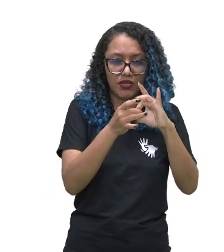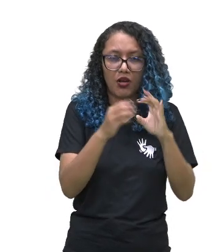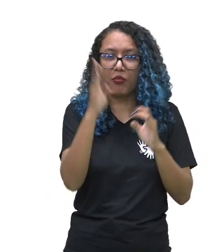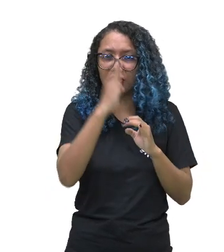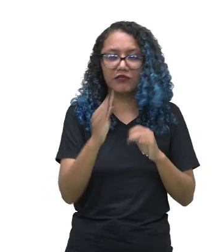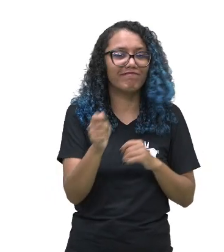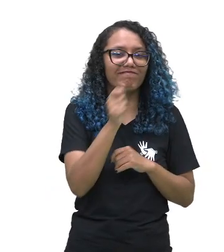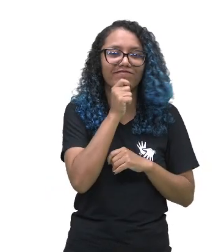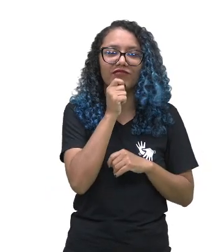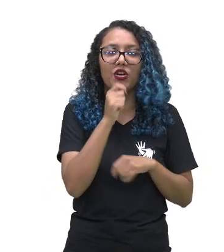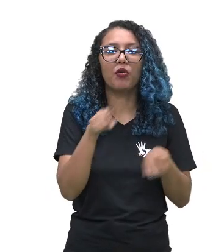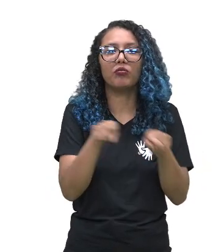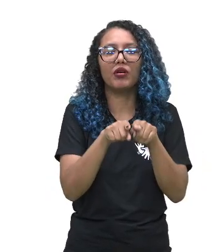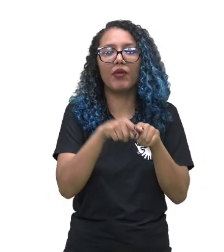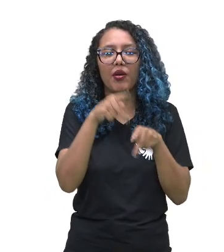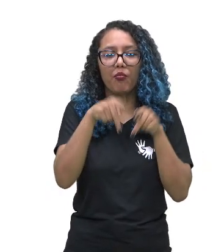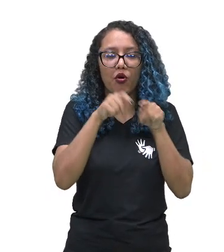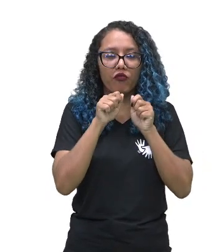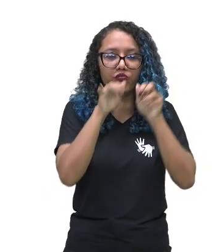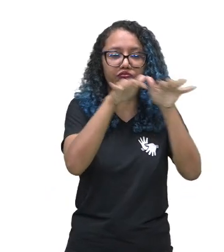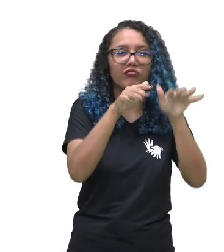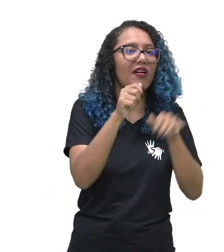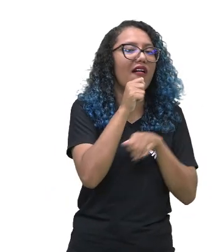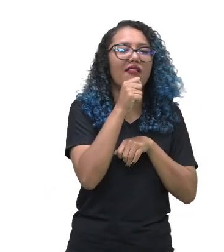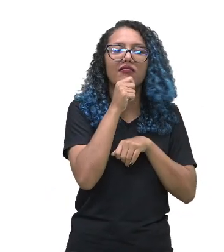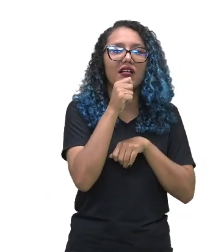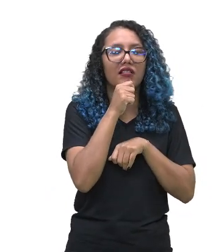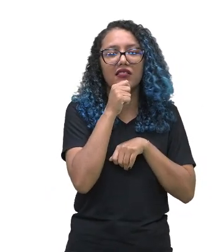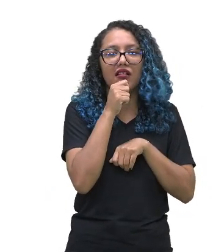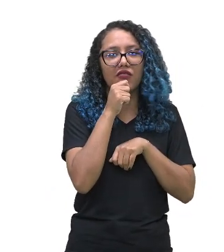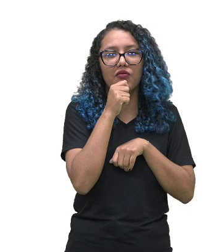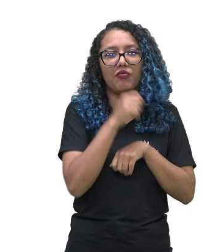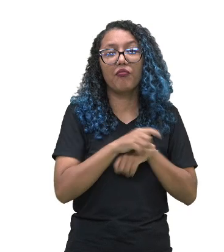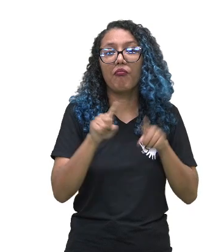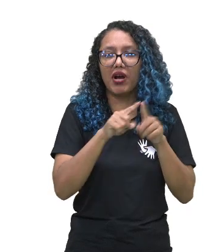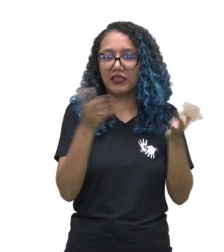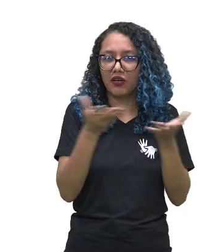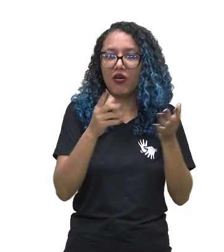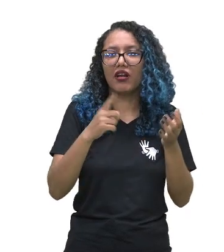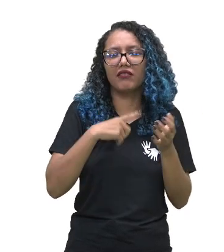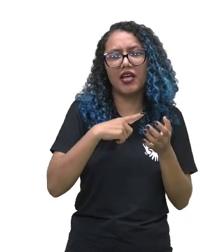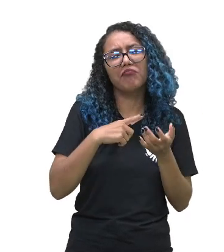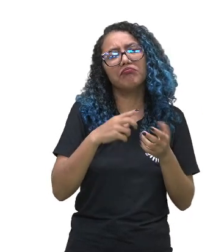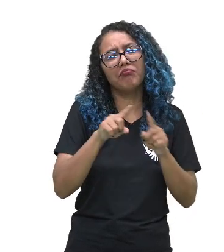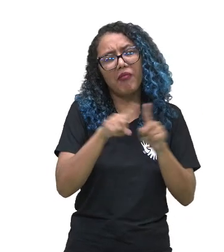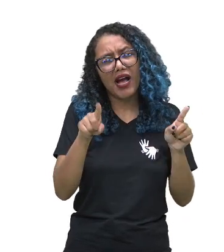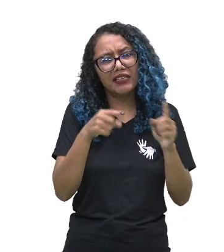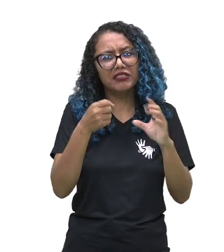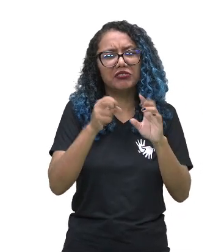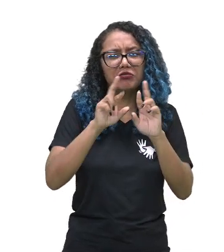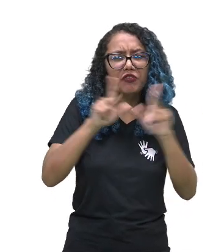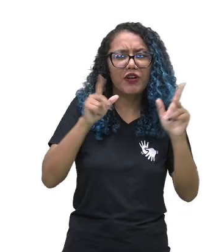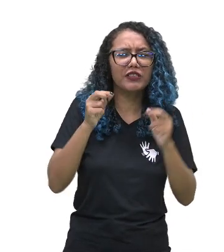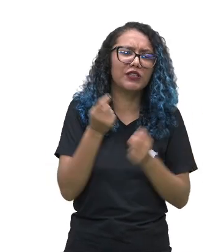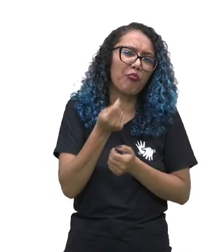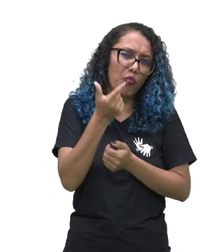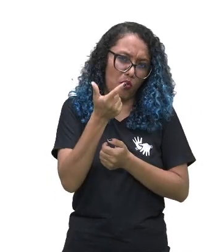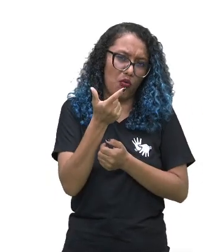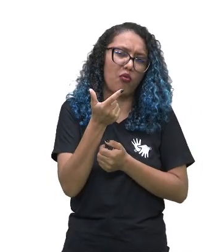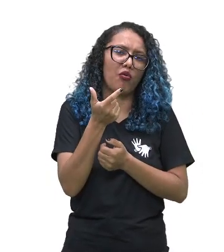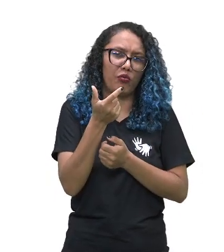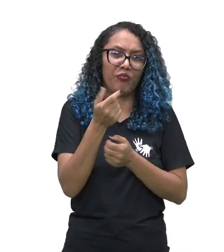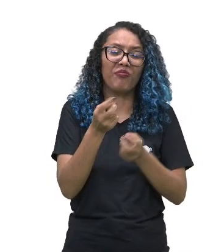achava ocupada, afora isto, pouca é a diferença. Olhem a percepção